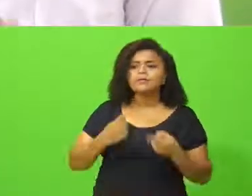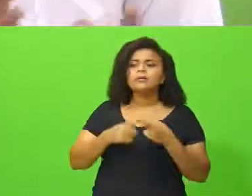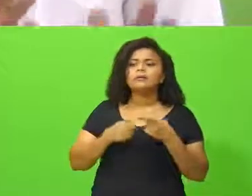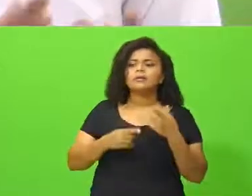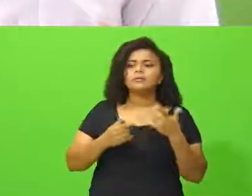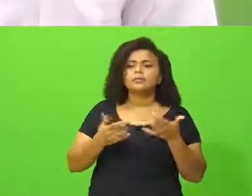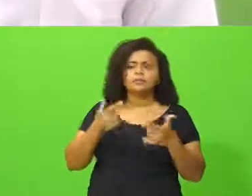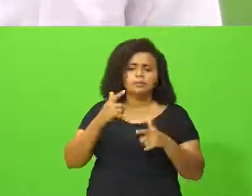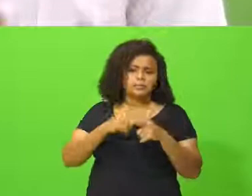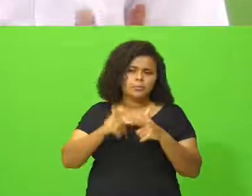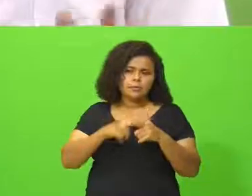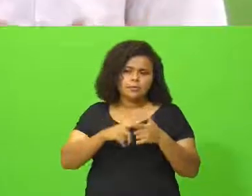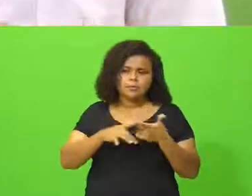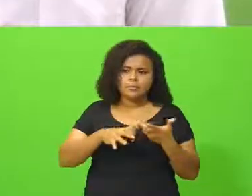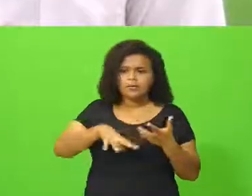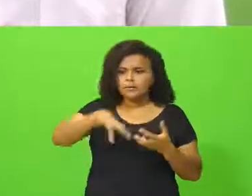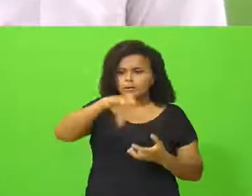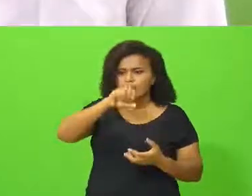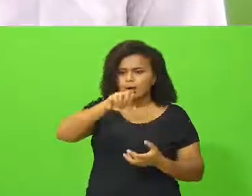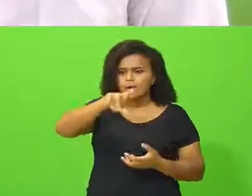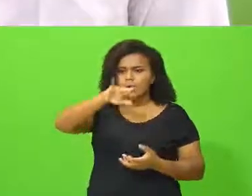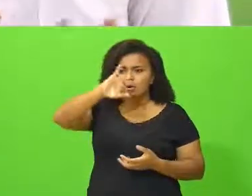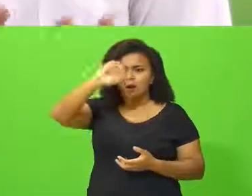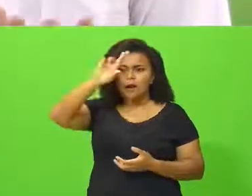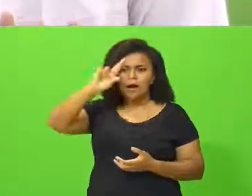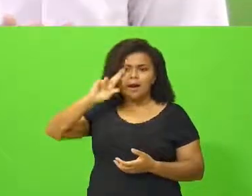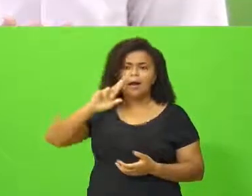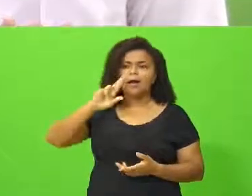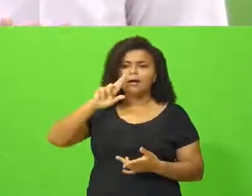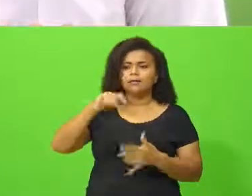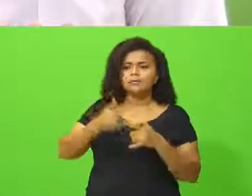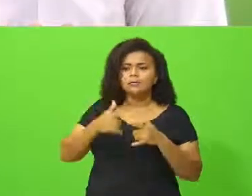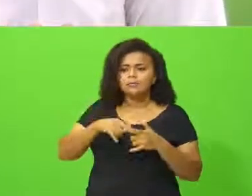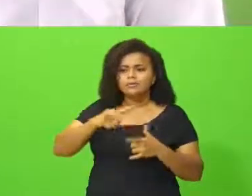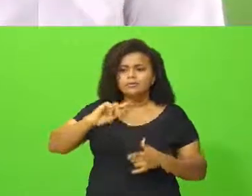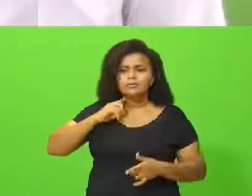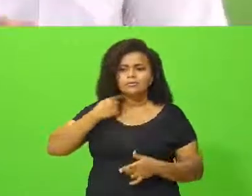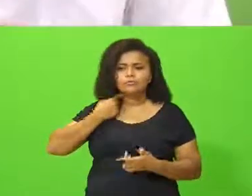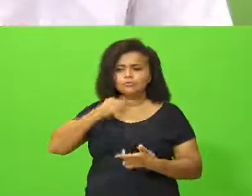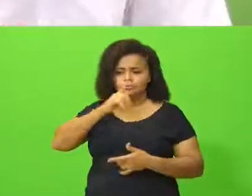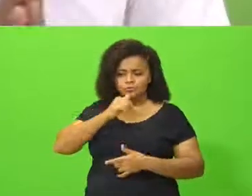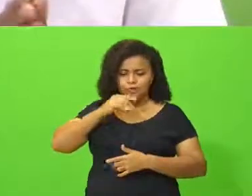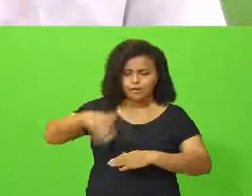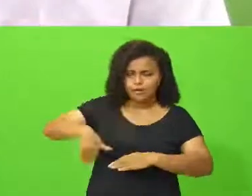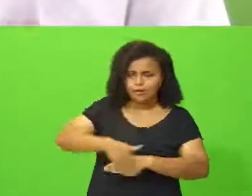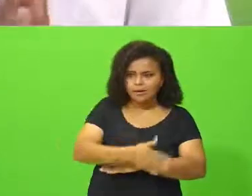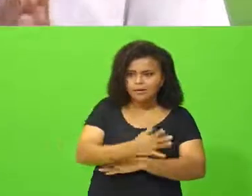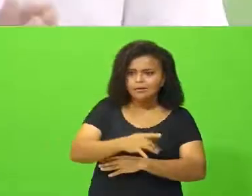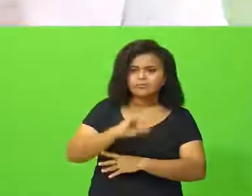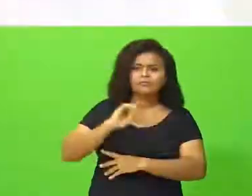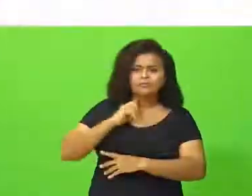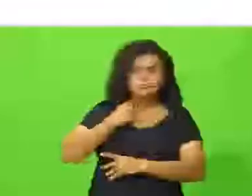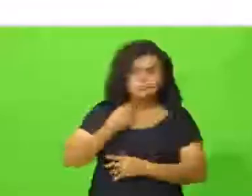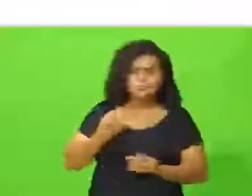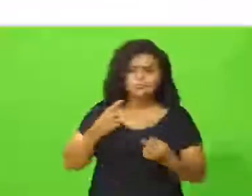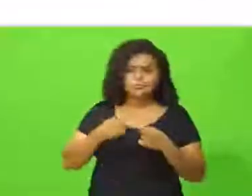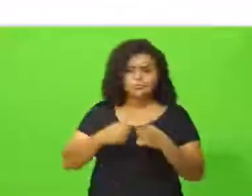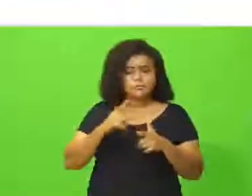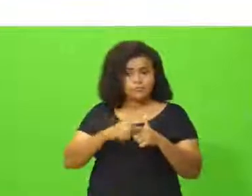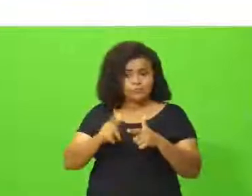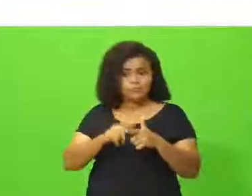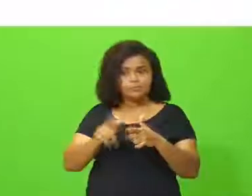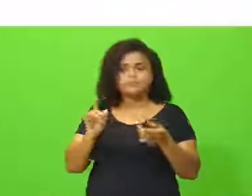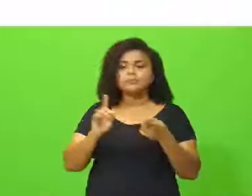seja a poluição atmosférica, seja a poluição do solo, a poluição dos rios e lagos, vão causar, né? Agora,